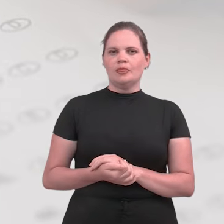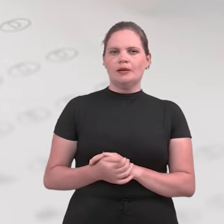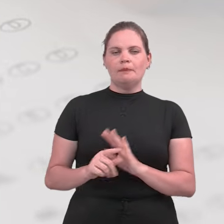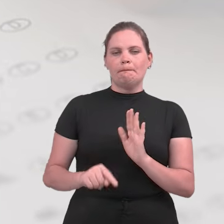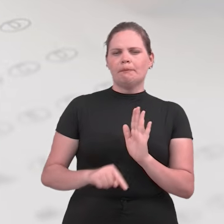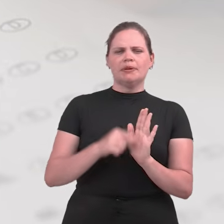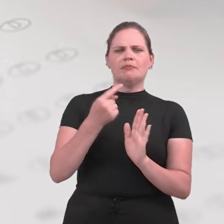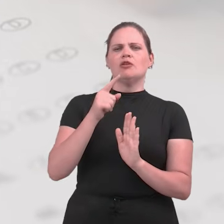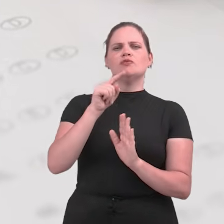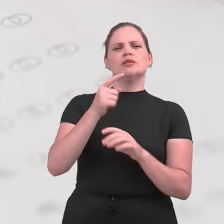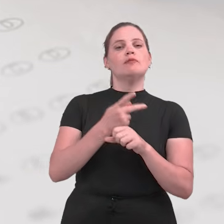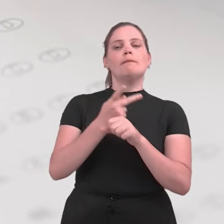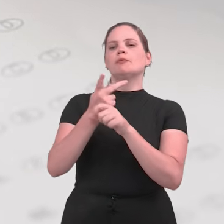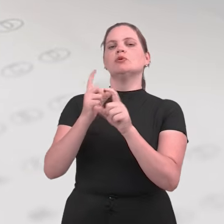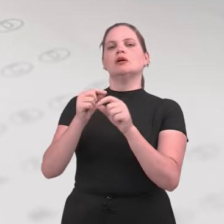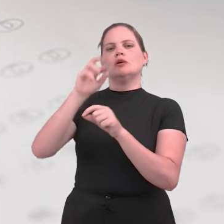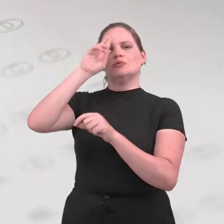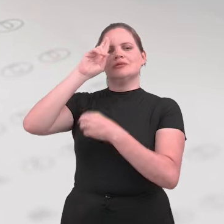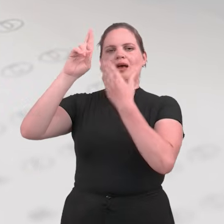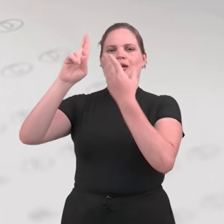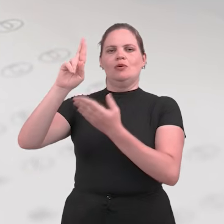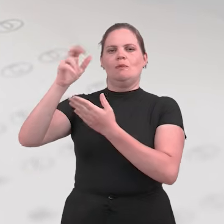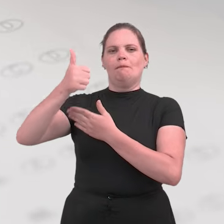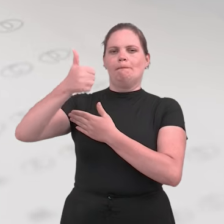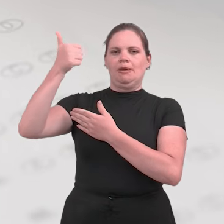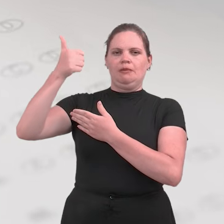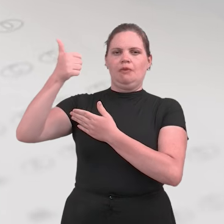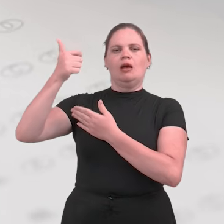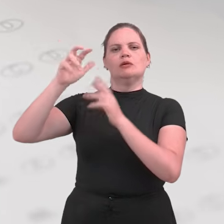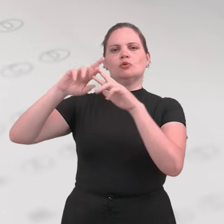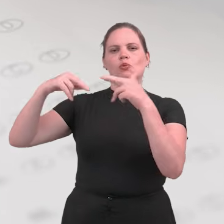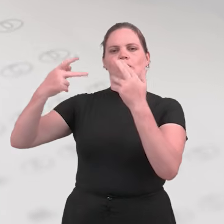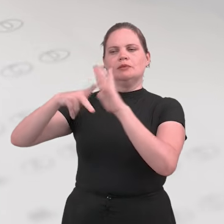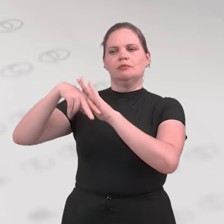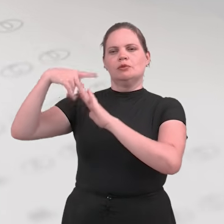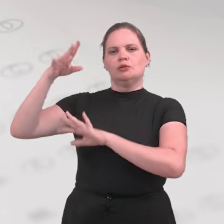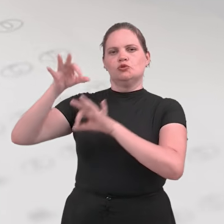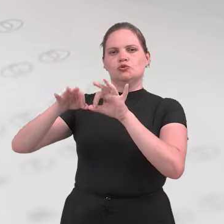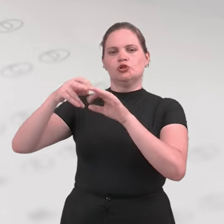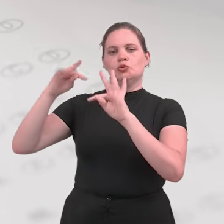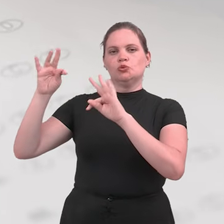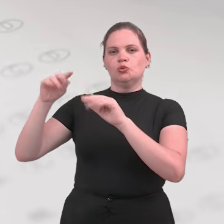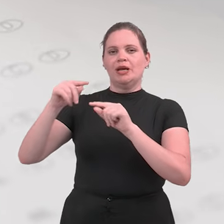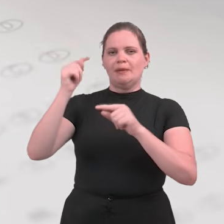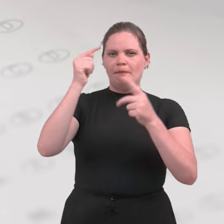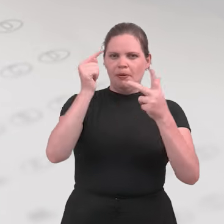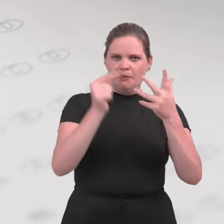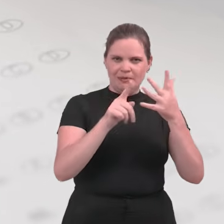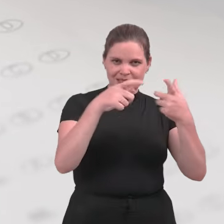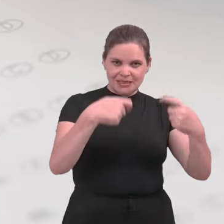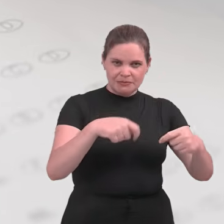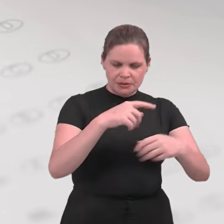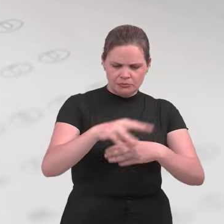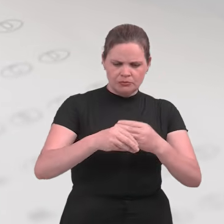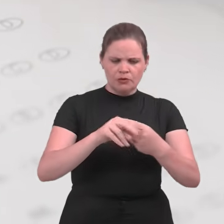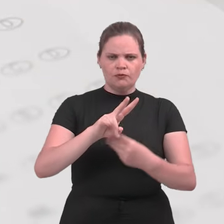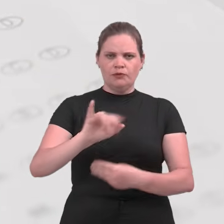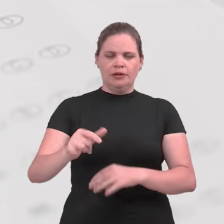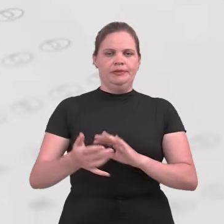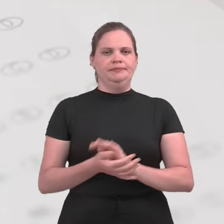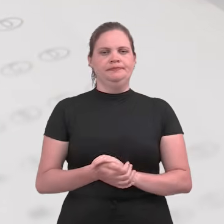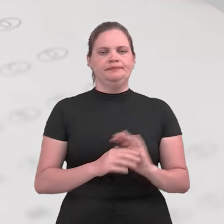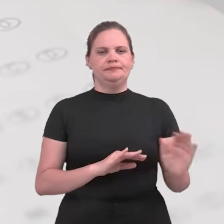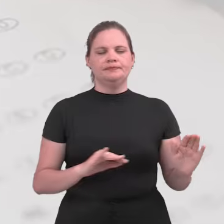pois, em primeiro lugar o reino de Deus e a sua justiça, e todas estas coisas vos serão acrescentadas.